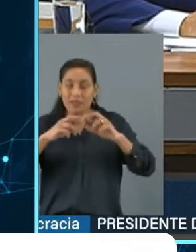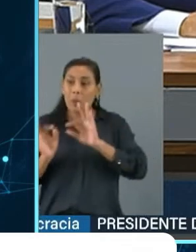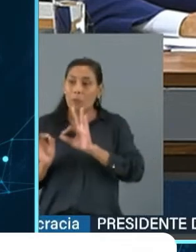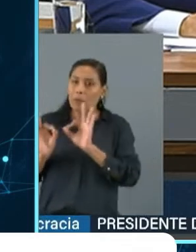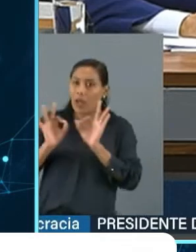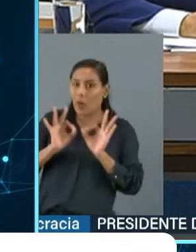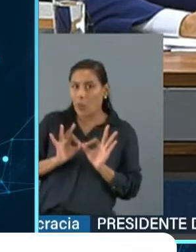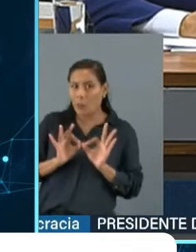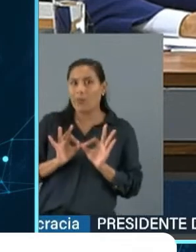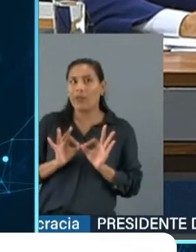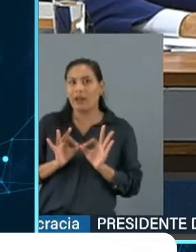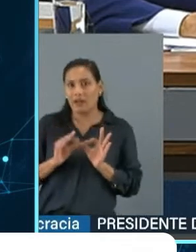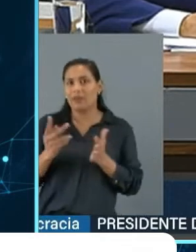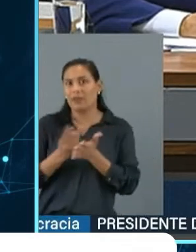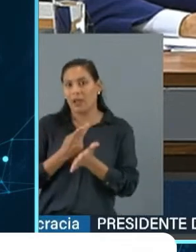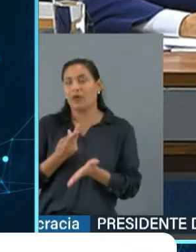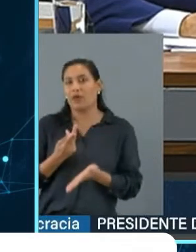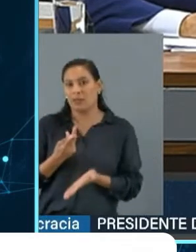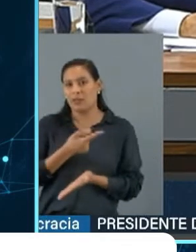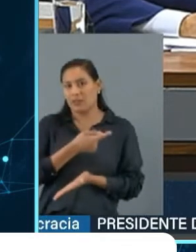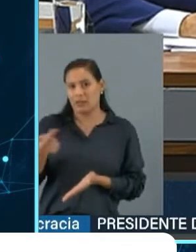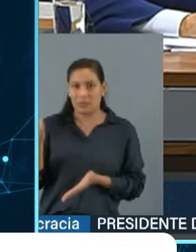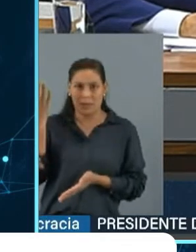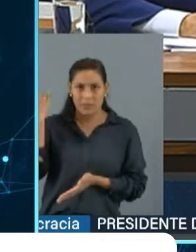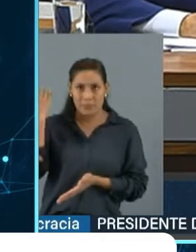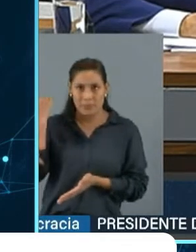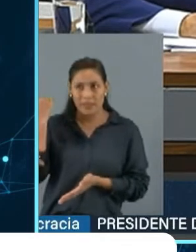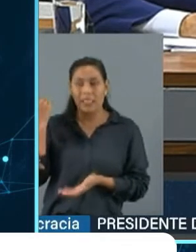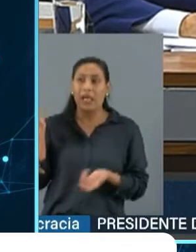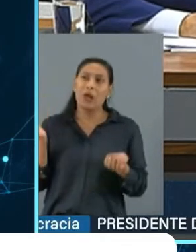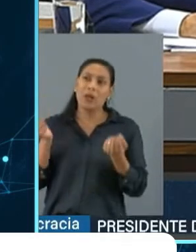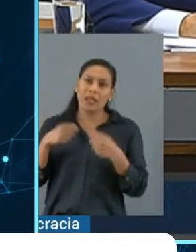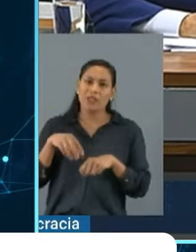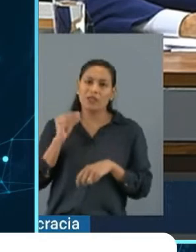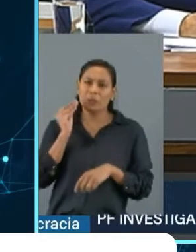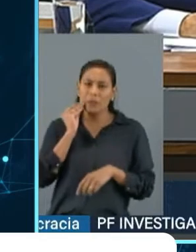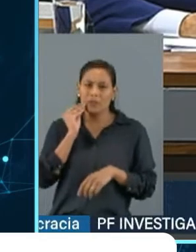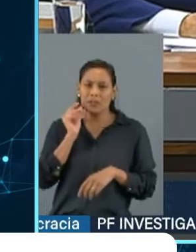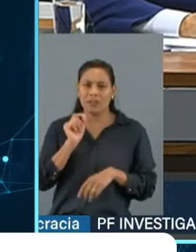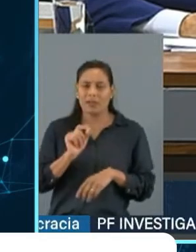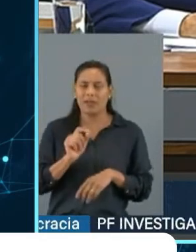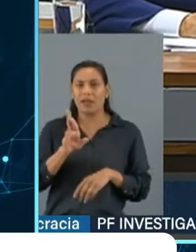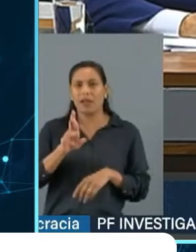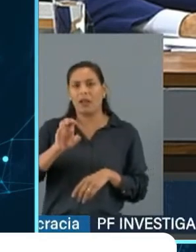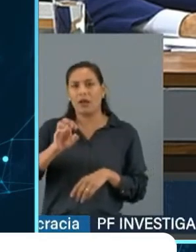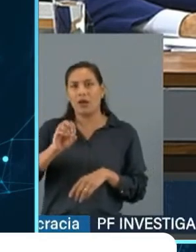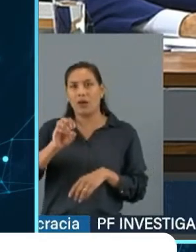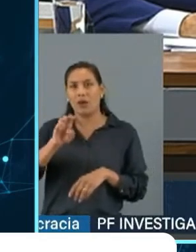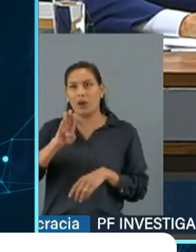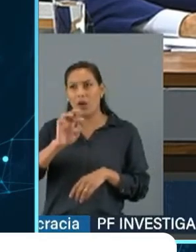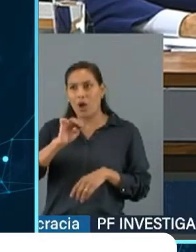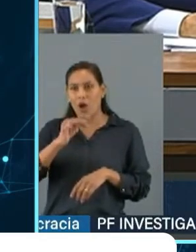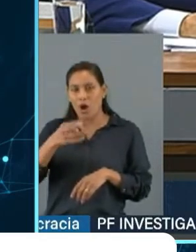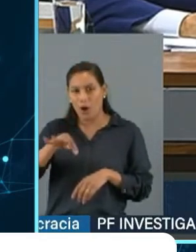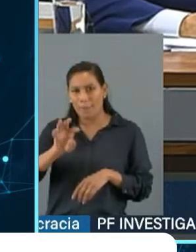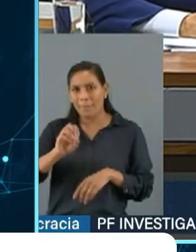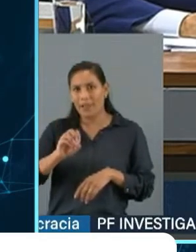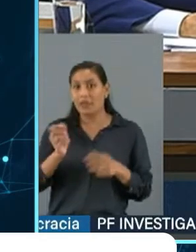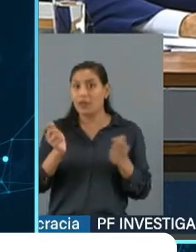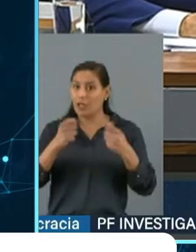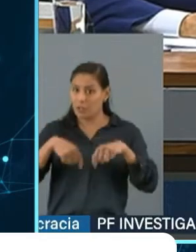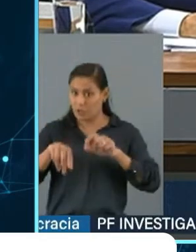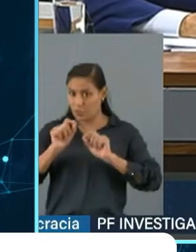mais democracia no Brasil, né? Existem narrativas que as pessoas, os poderosos de plantão, não reconhecem